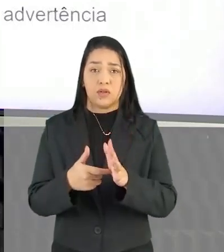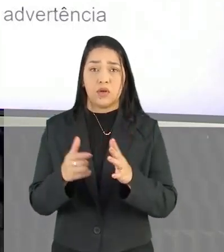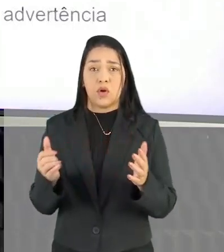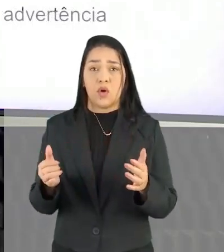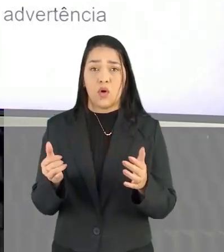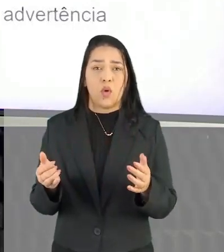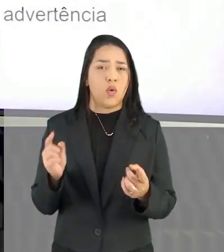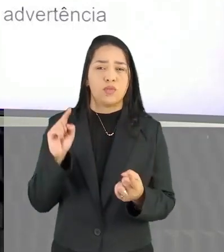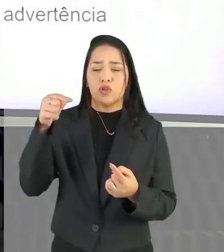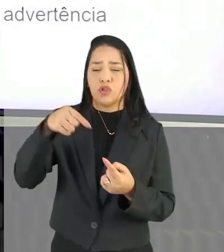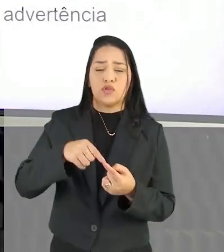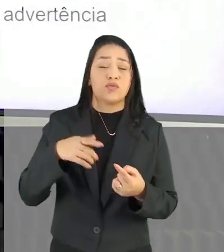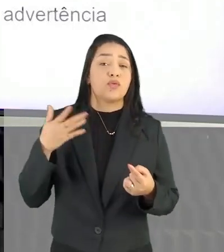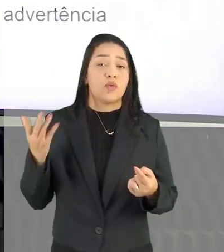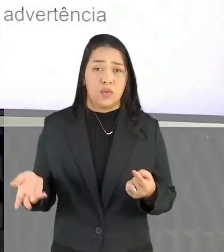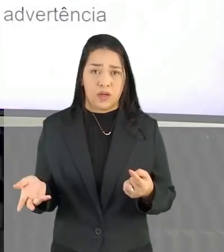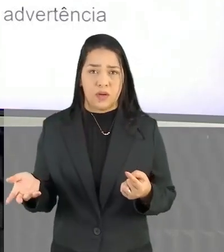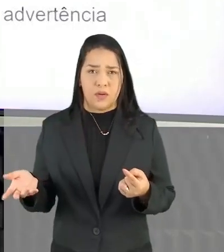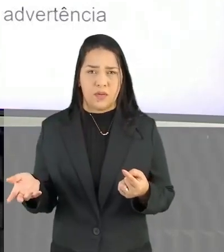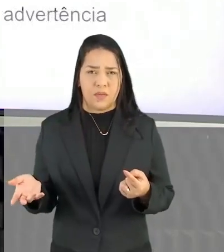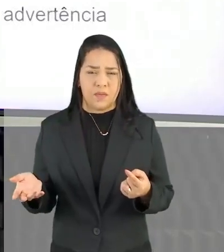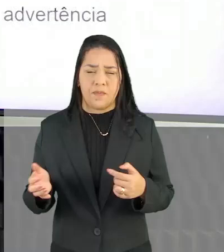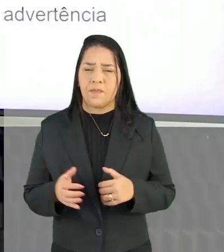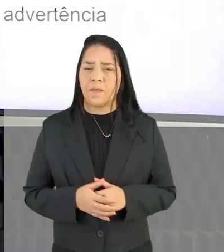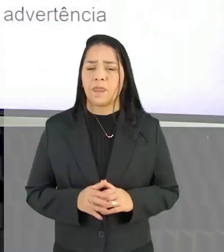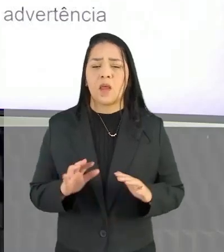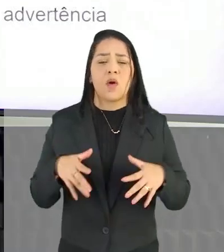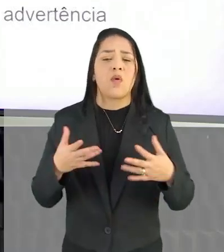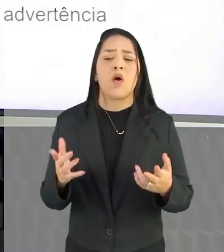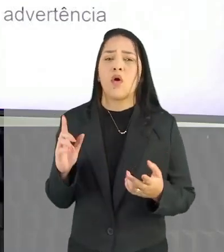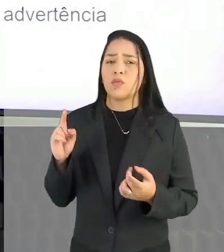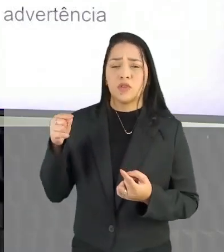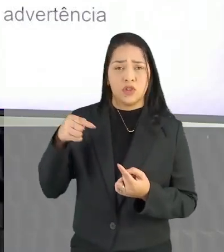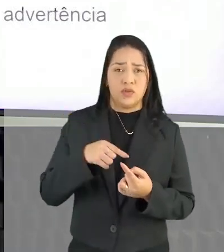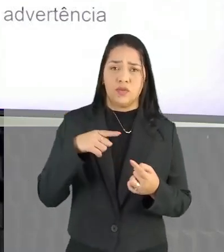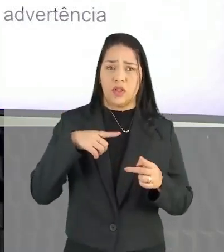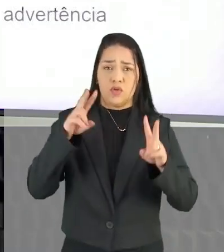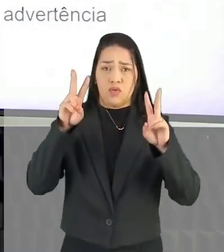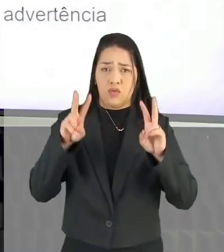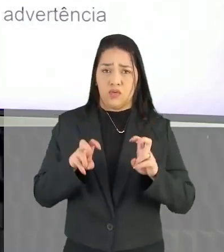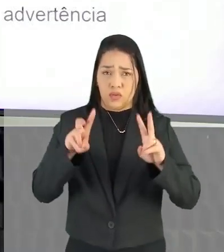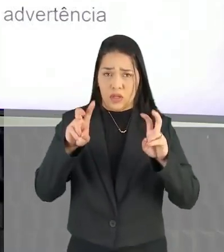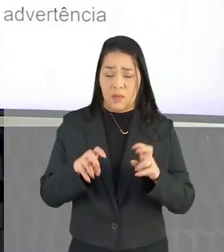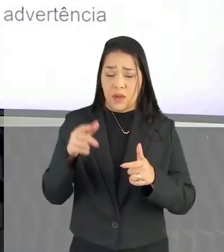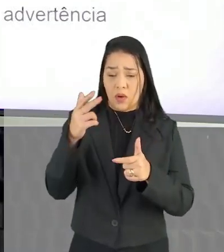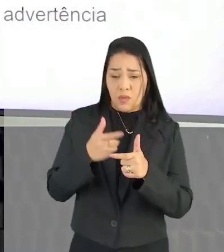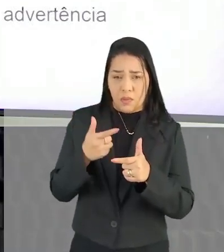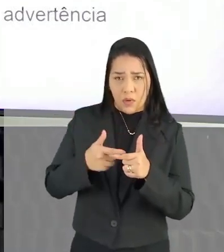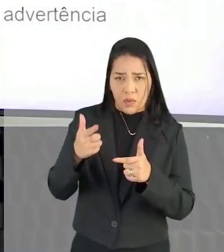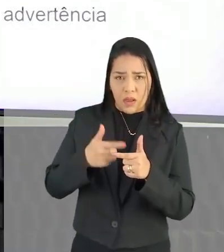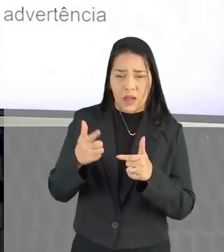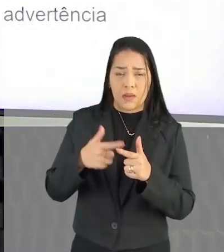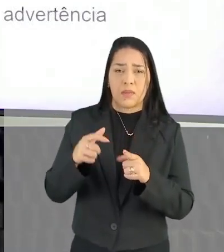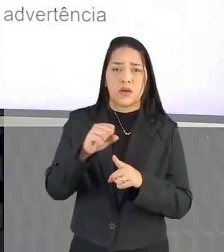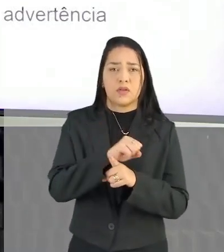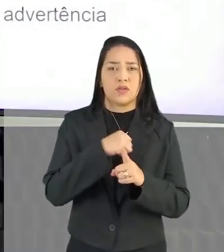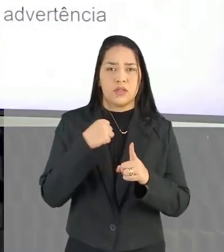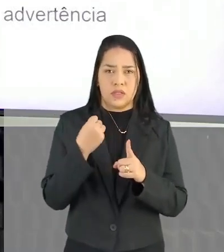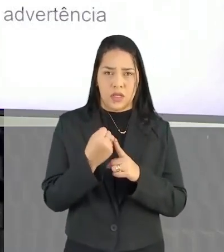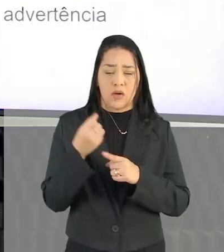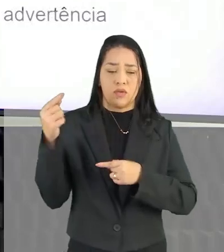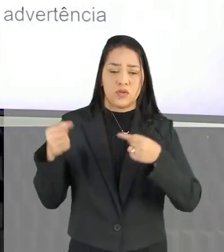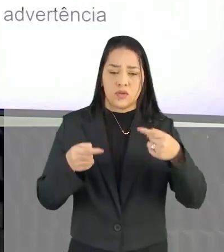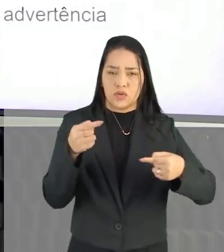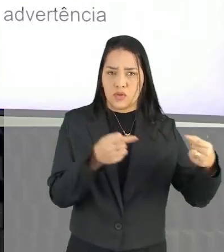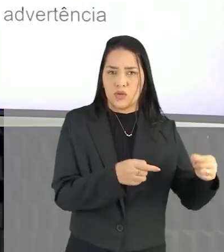objetivo desse texto é... Então, qual é o objetivo desse texto? A gente tem uma temática, algo que é um problema social, o autor vem